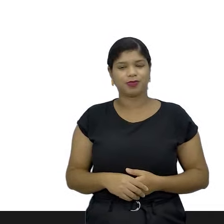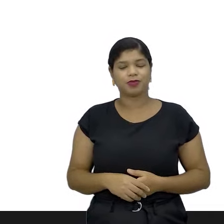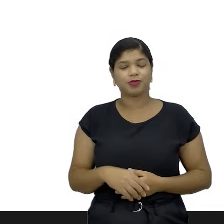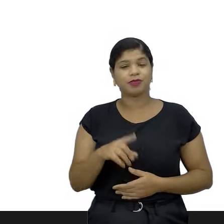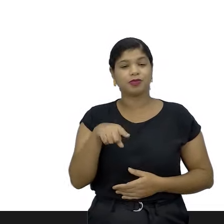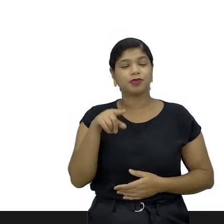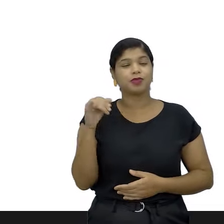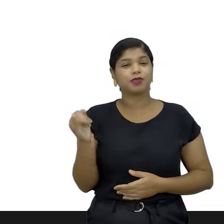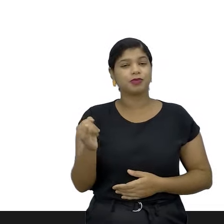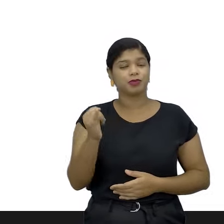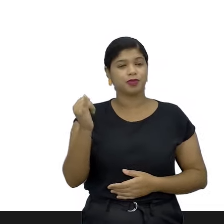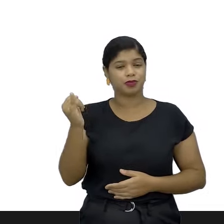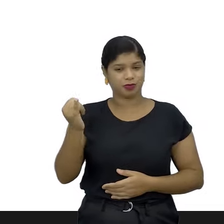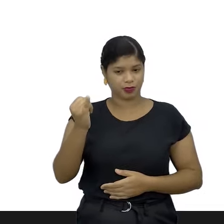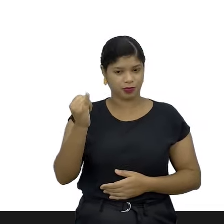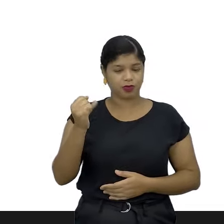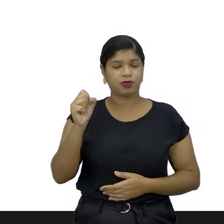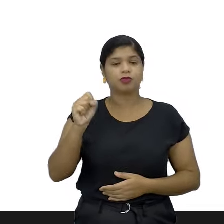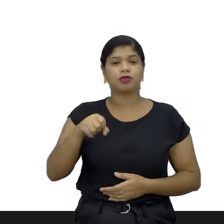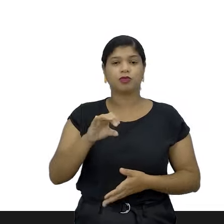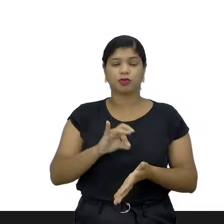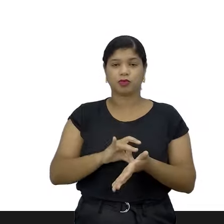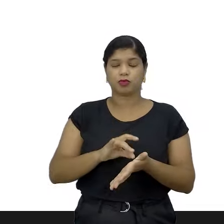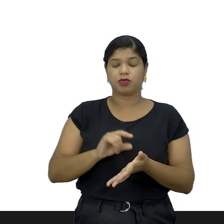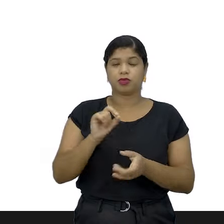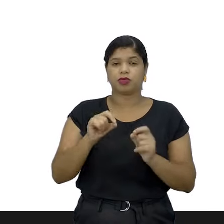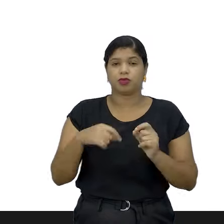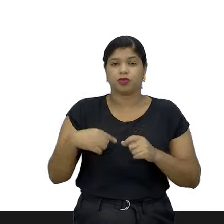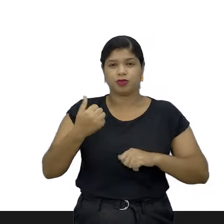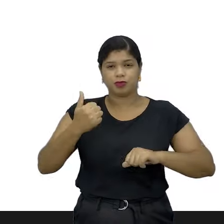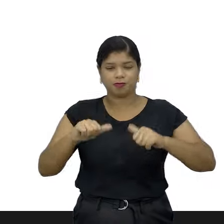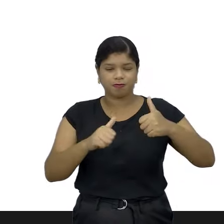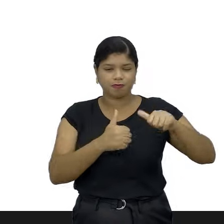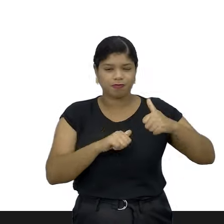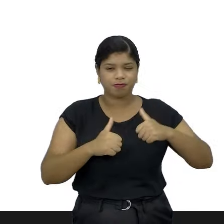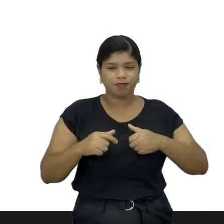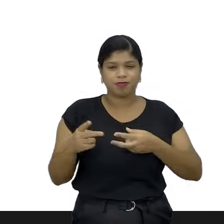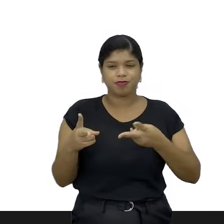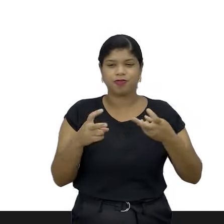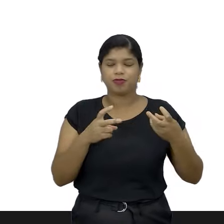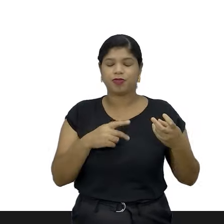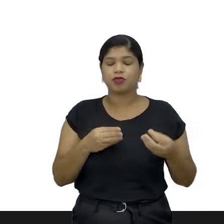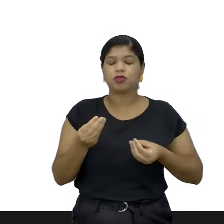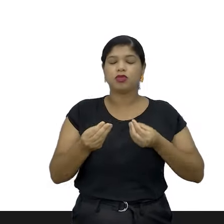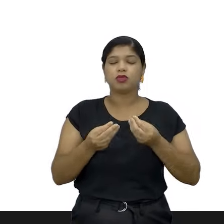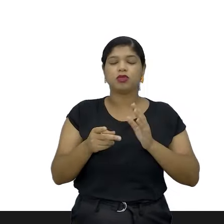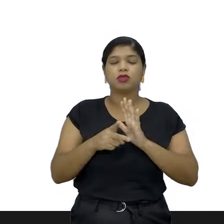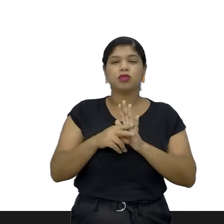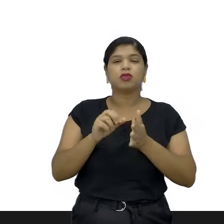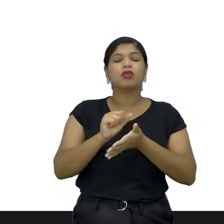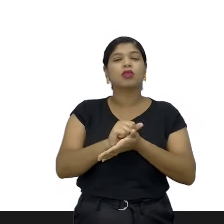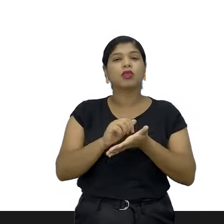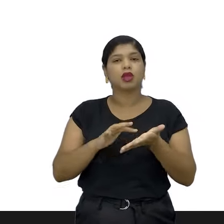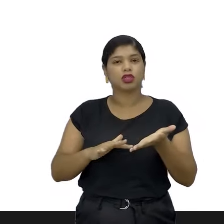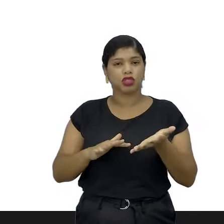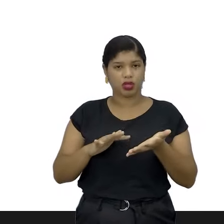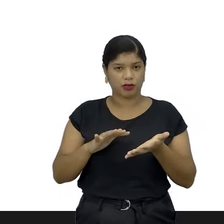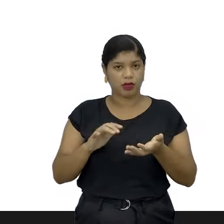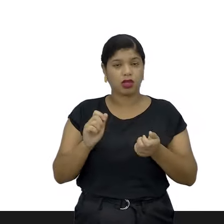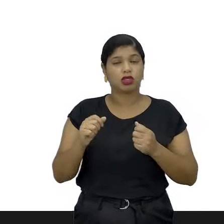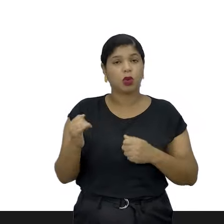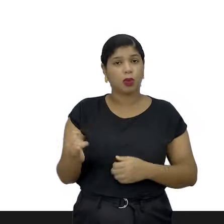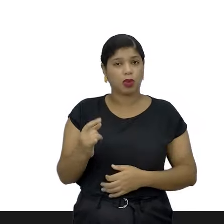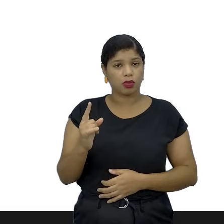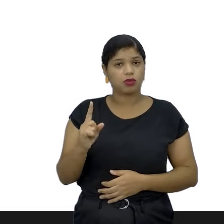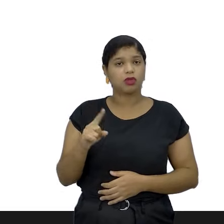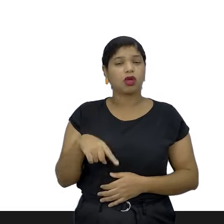importante que essa análise que vocês fazem durante a atividade contribua para